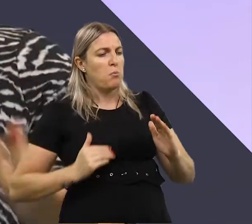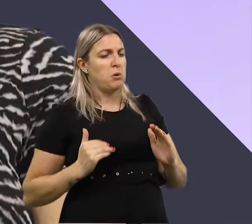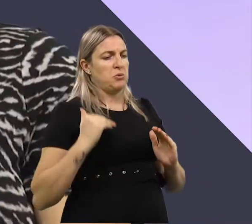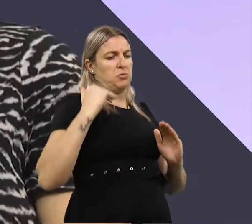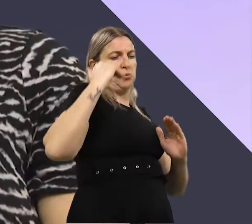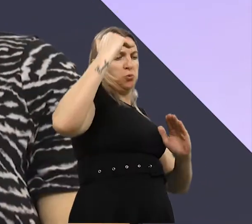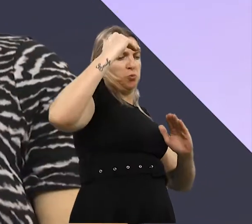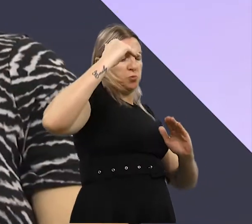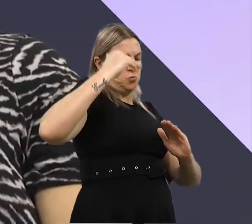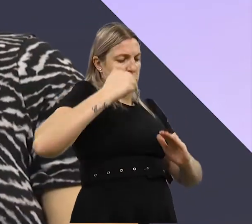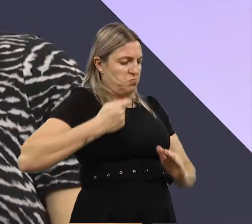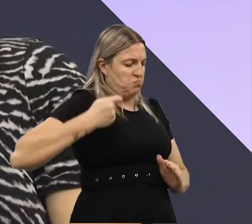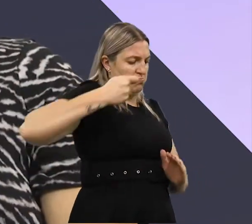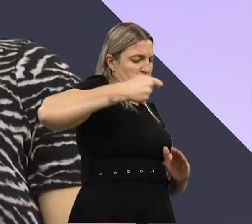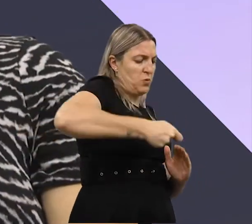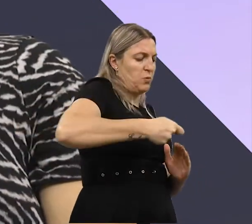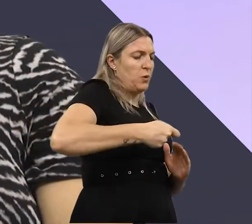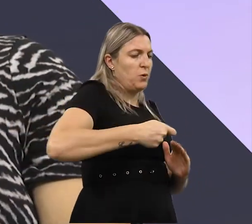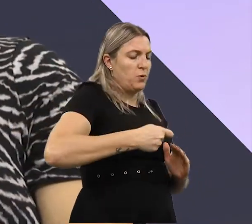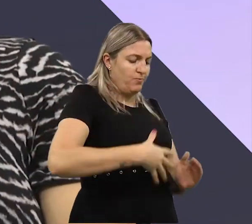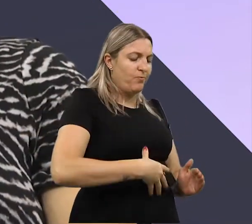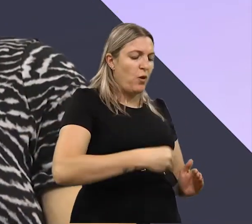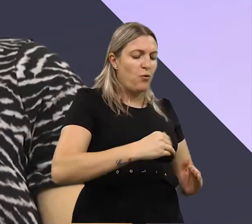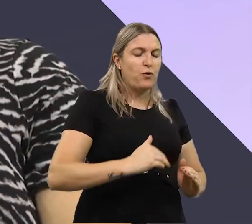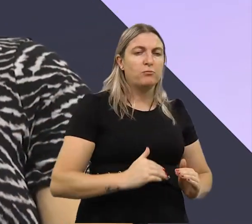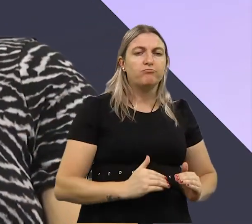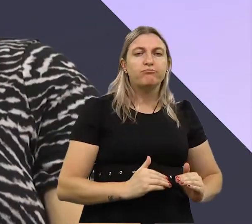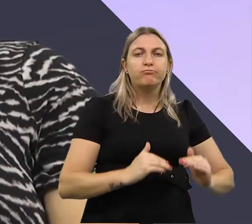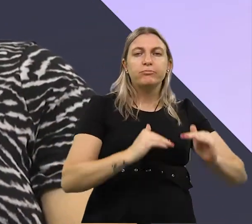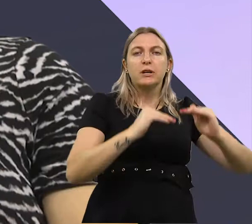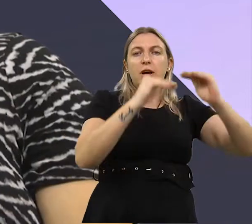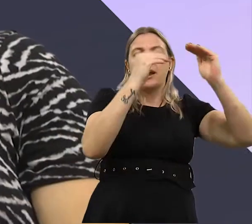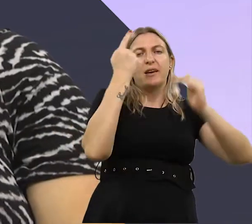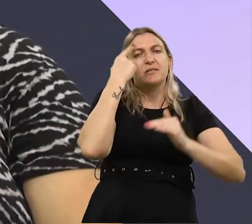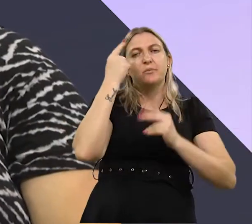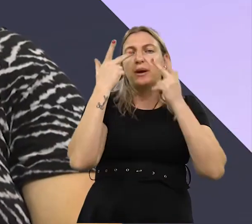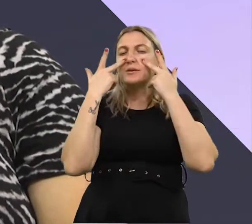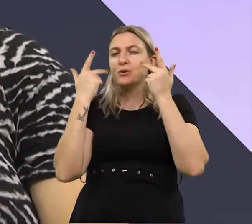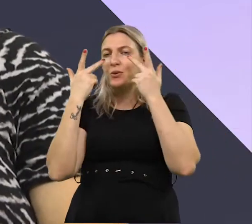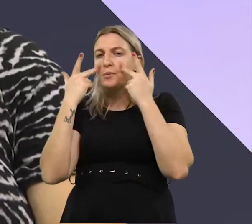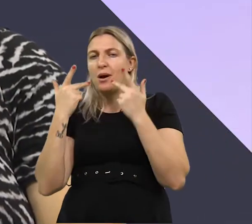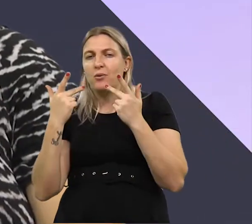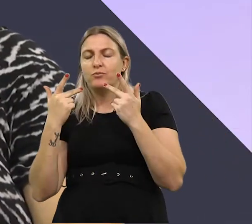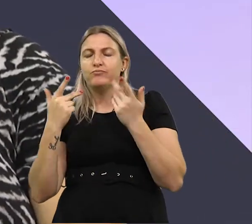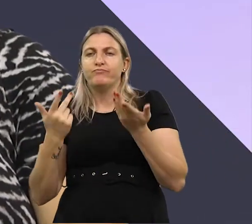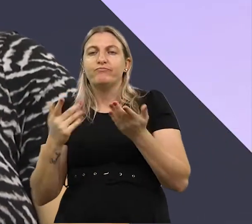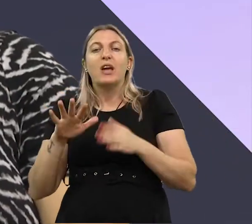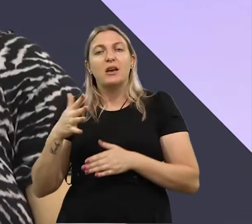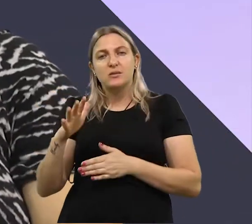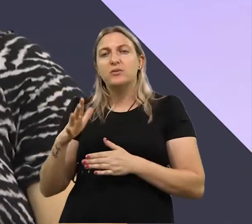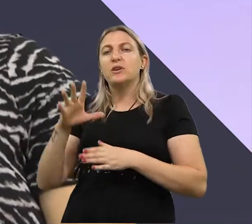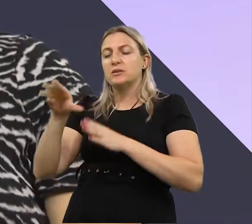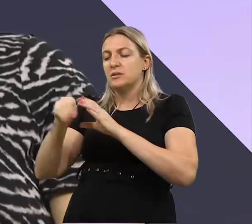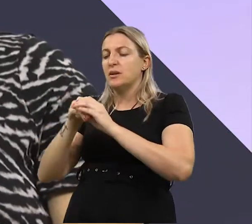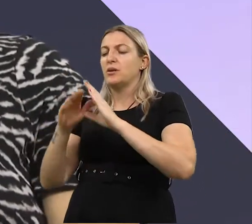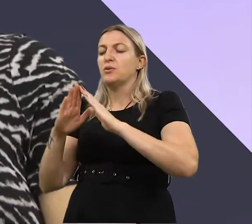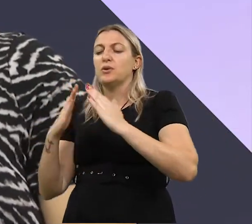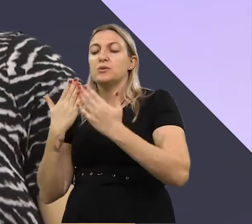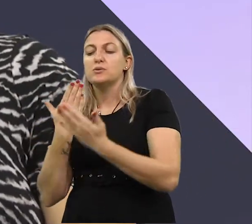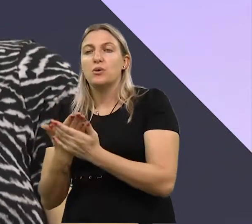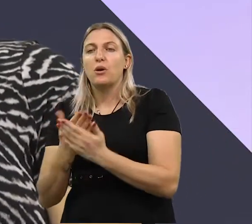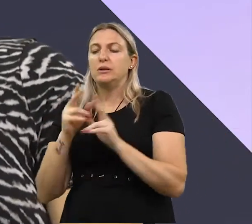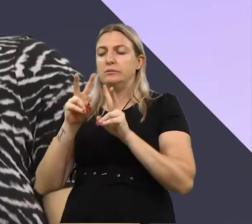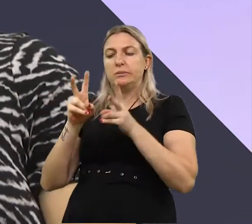superior, ou numa situação de violência, ele vai crescendo e achando que aquilo é o normal. Muitas vezes é lá na escola que ele vai descobrir que não está